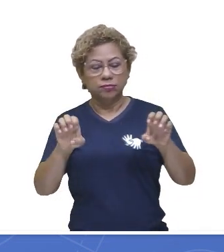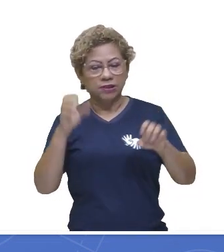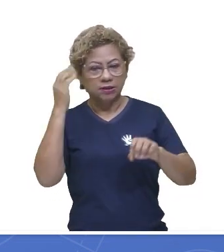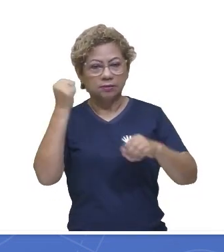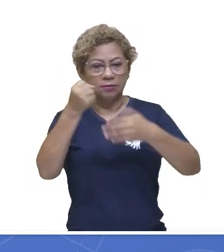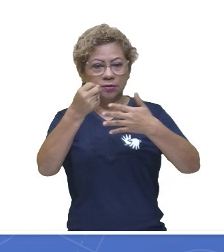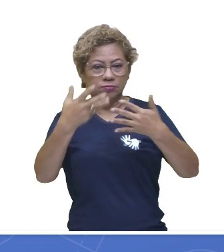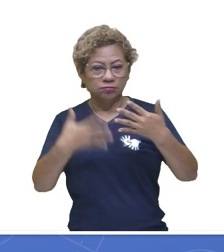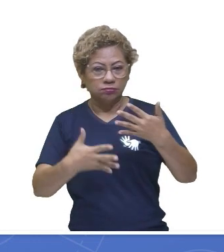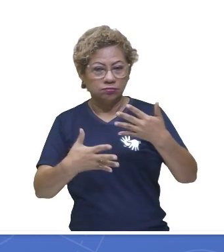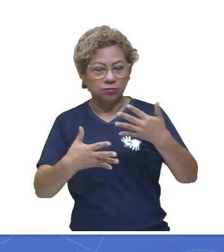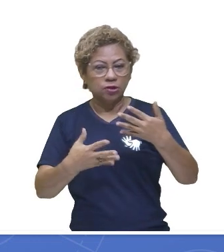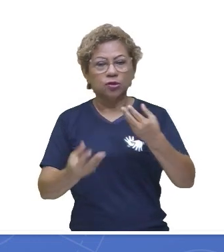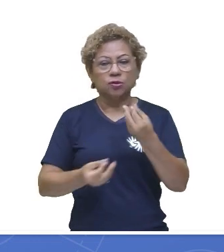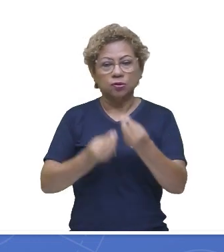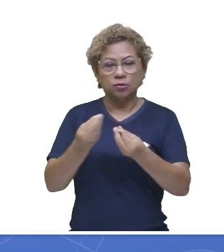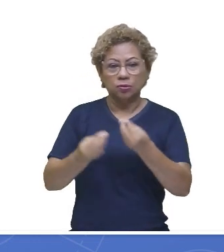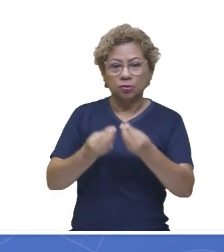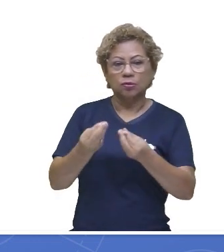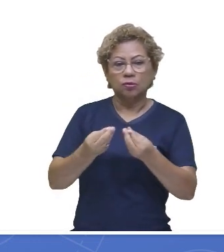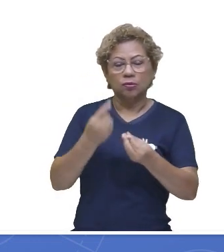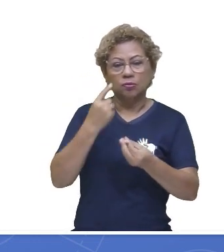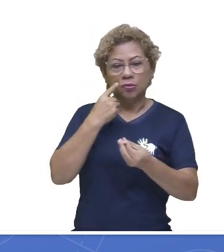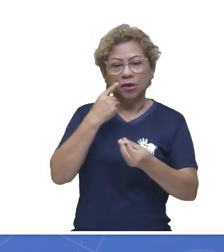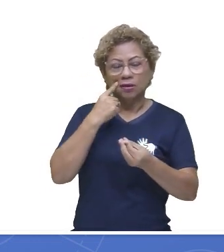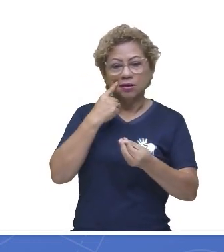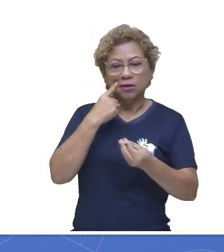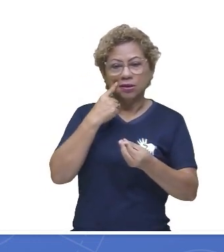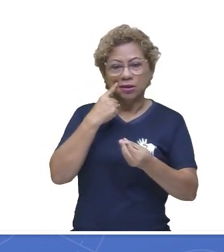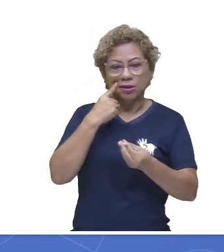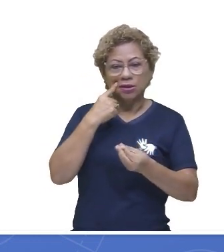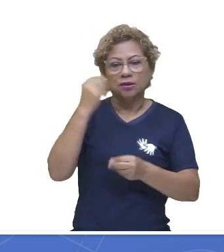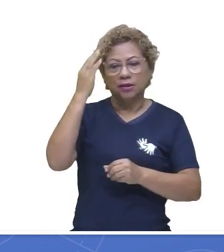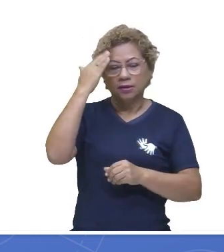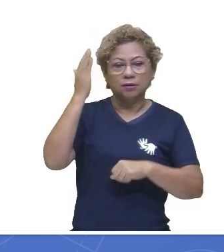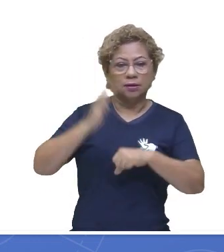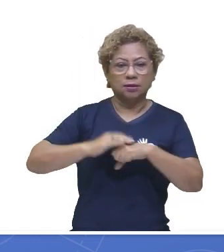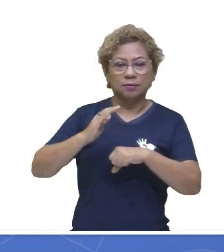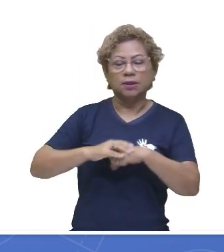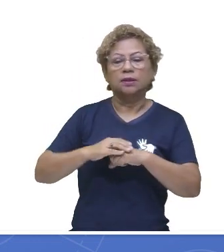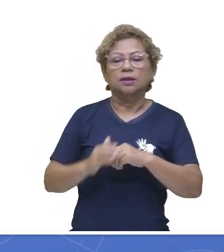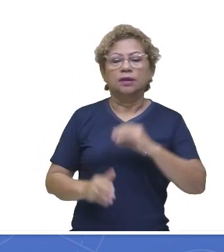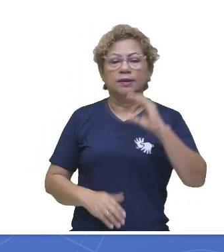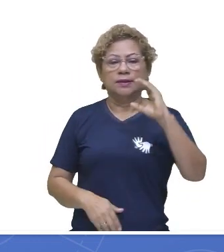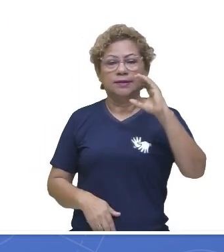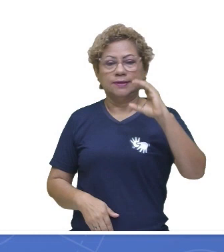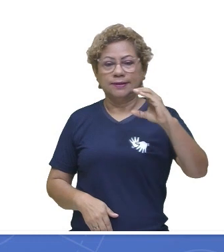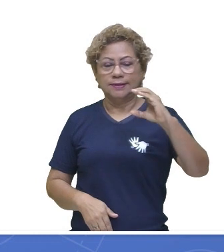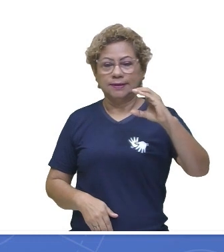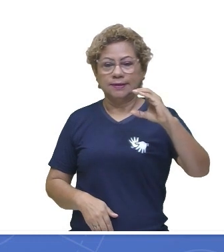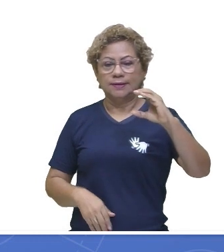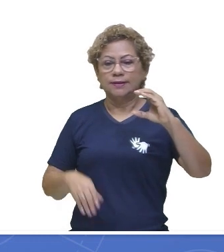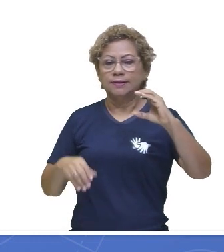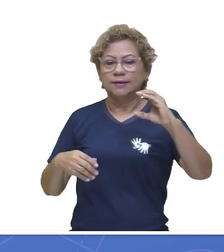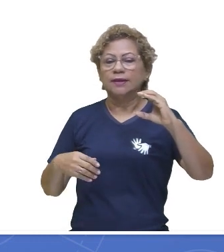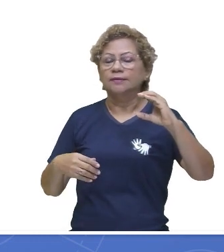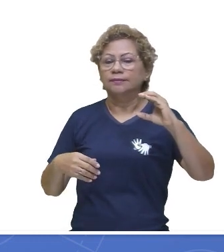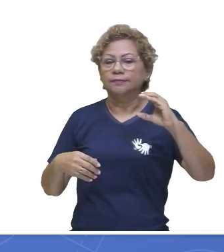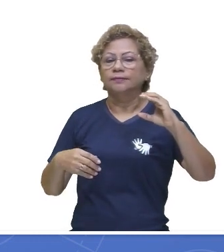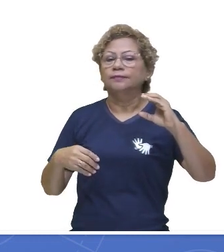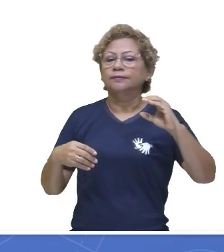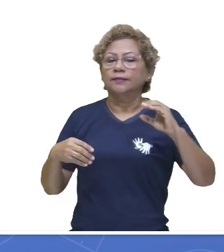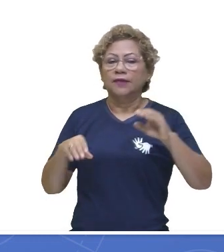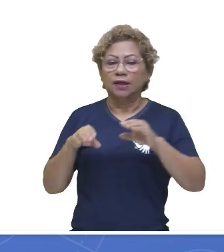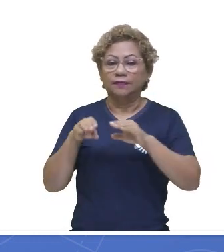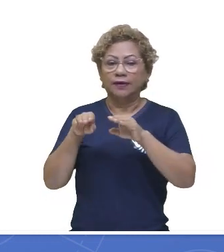a capacidade térmica, que nós vamos representar pela letra C maiúscula, da seguinte maneira: capacidade